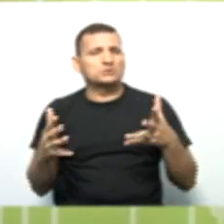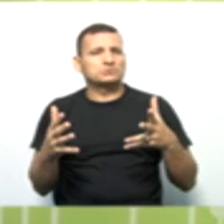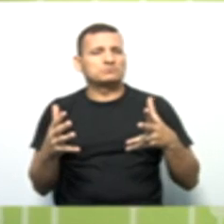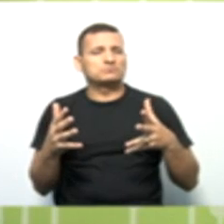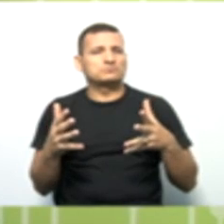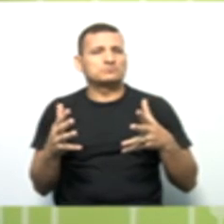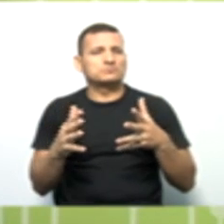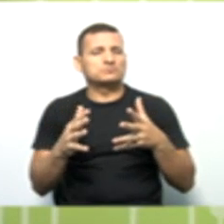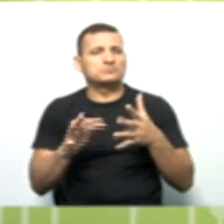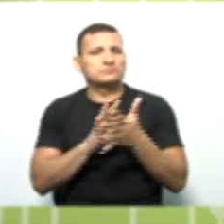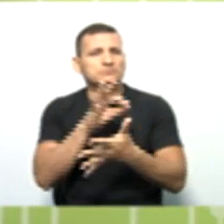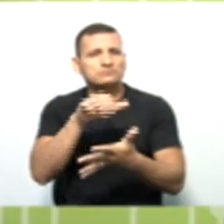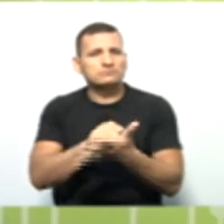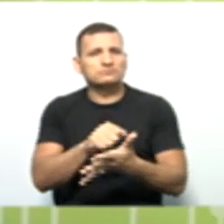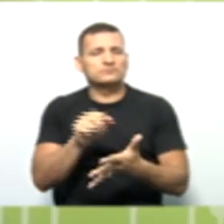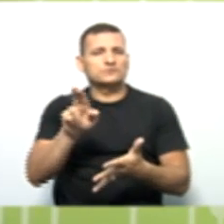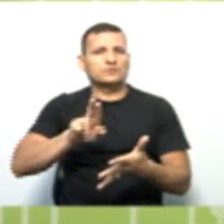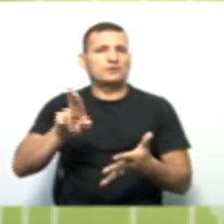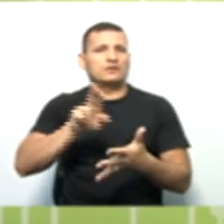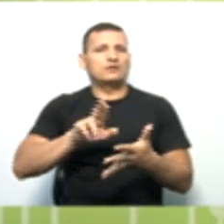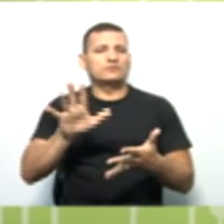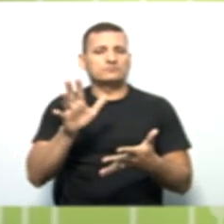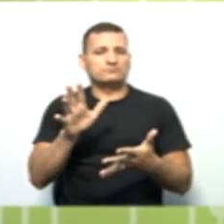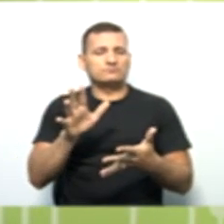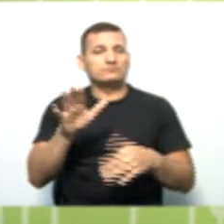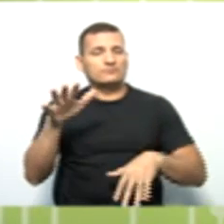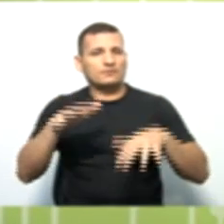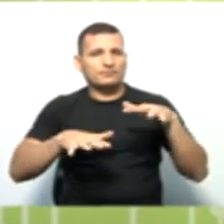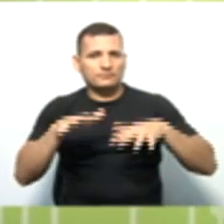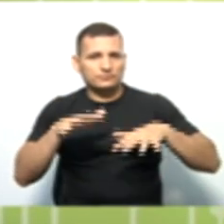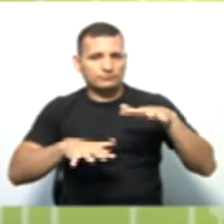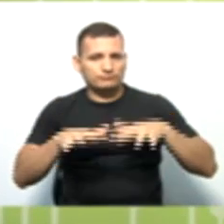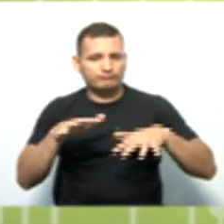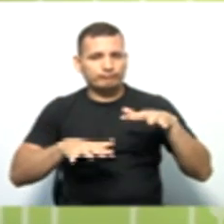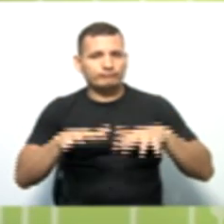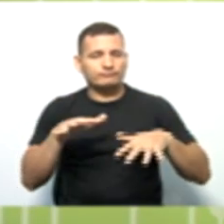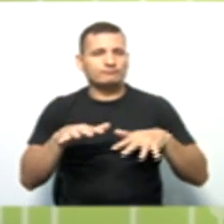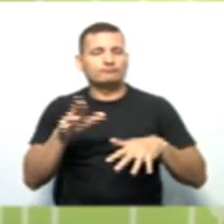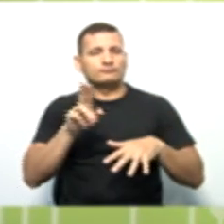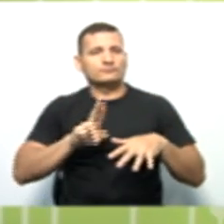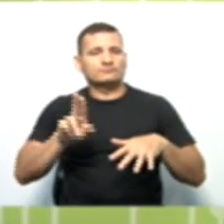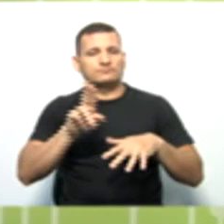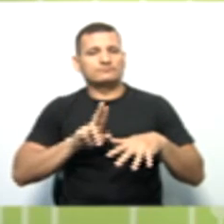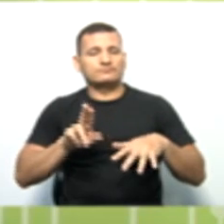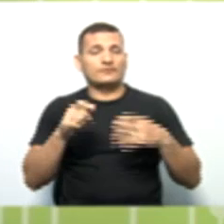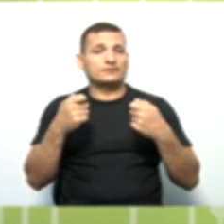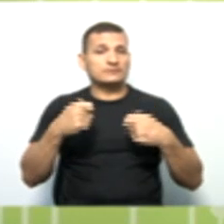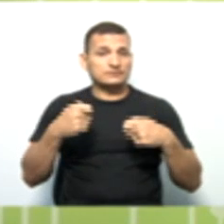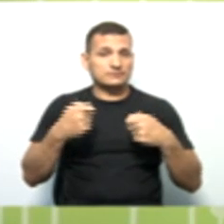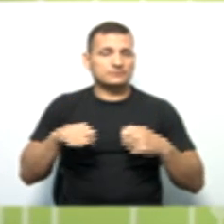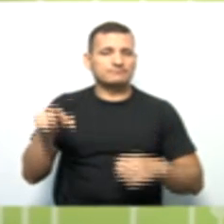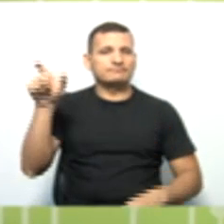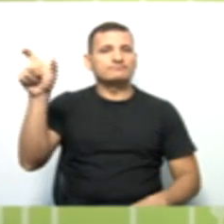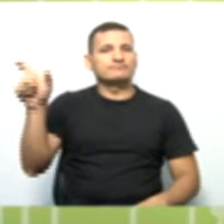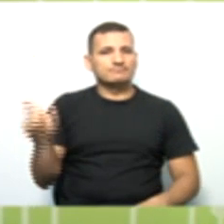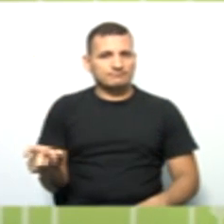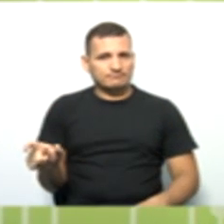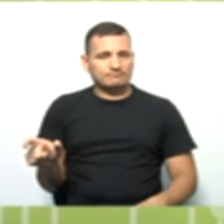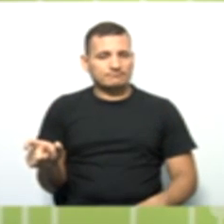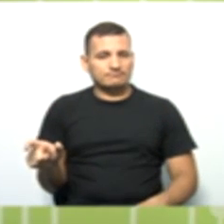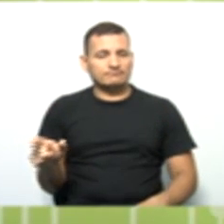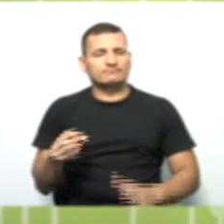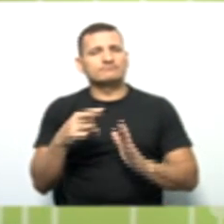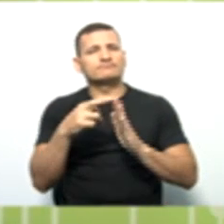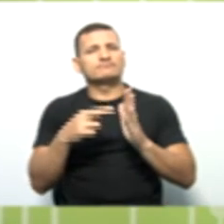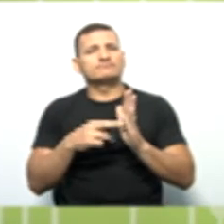cadastro de usuário, enfim, vai depender da usabilidade, necessidade do nosso cliente, tá? Requisitos